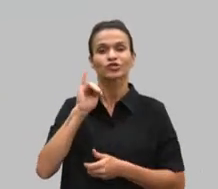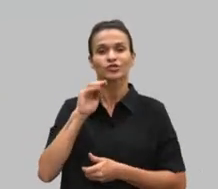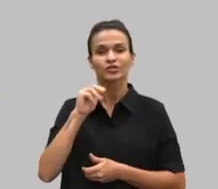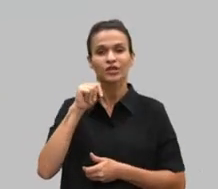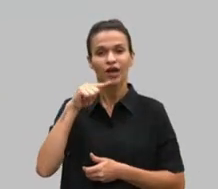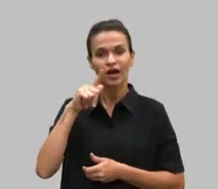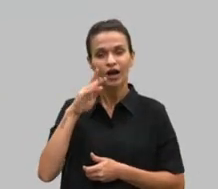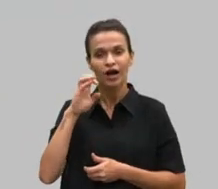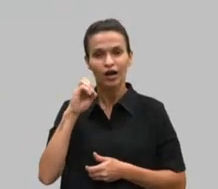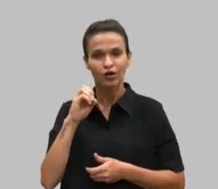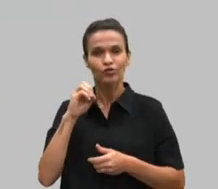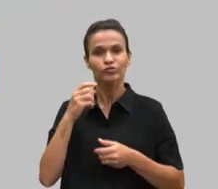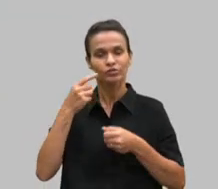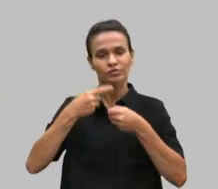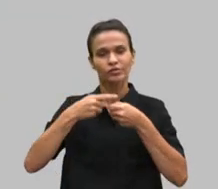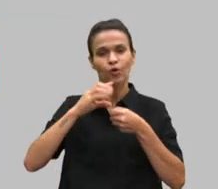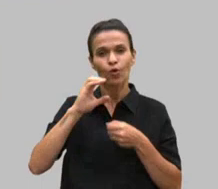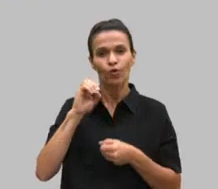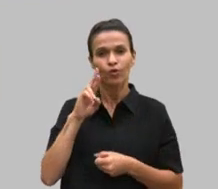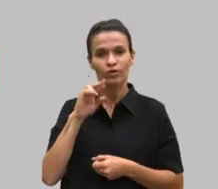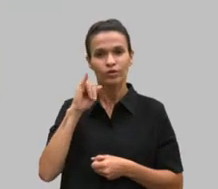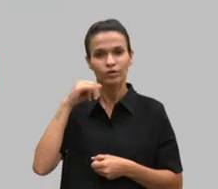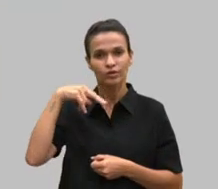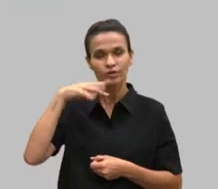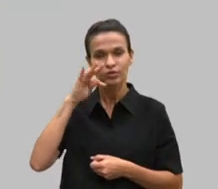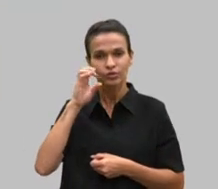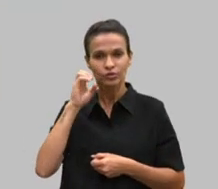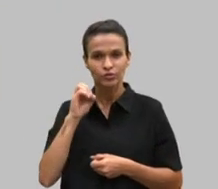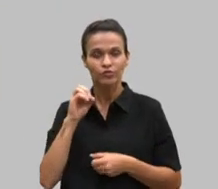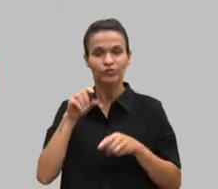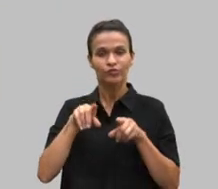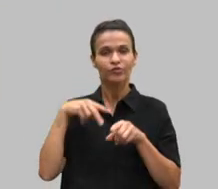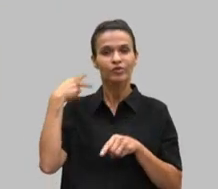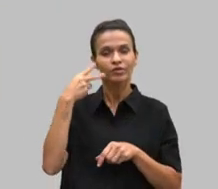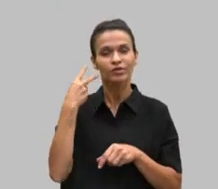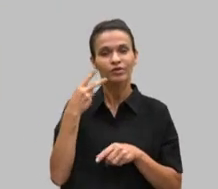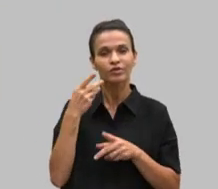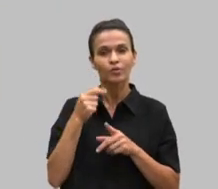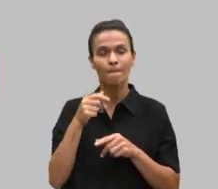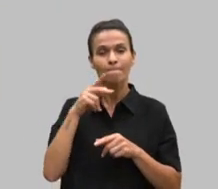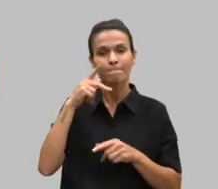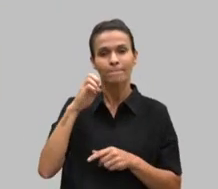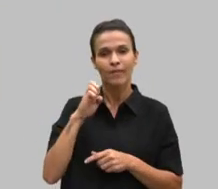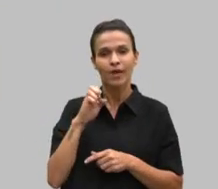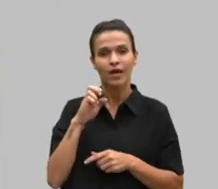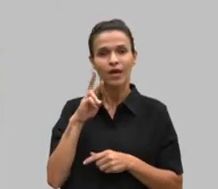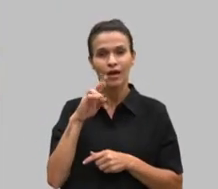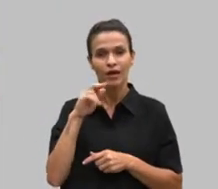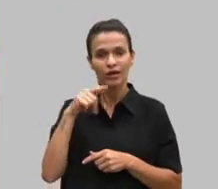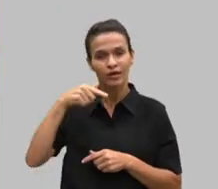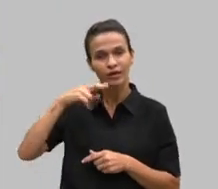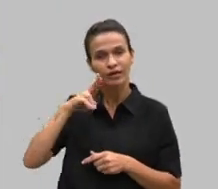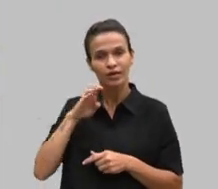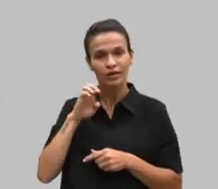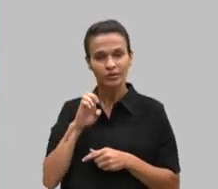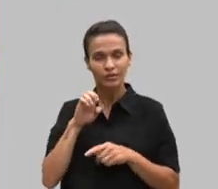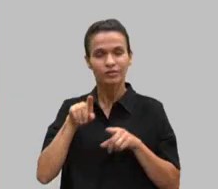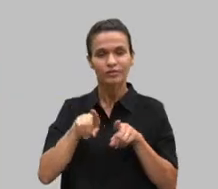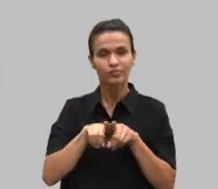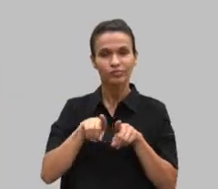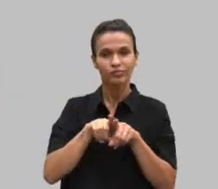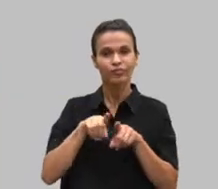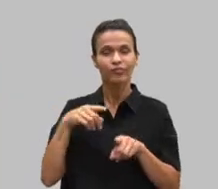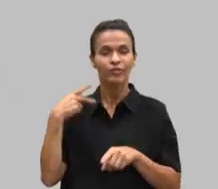Vereador Alexandre São Gonçalo do Sapucaí Eric Vereador e presidente da Câmara de